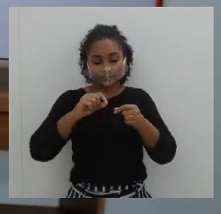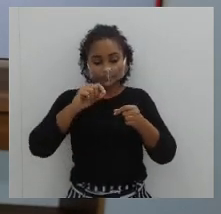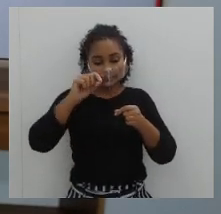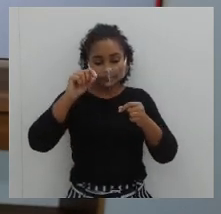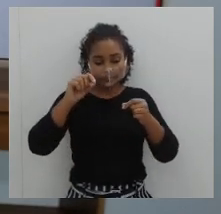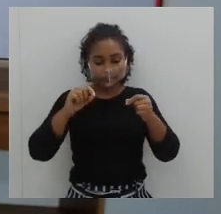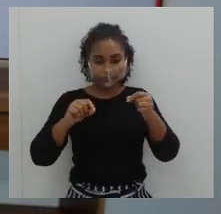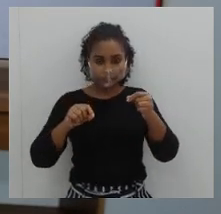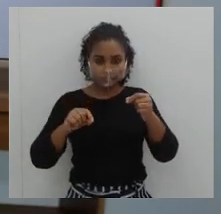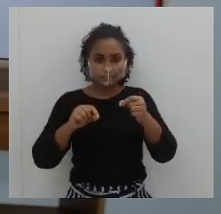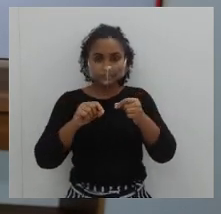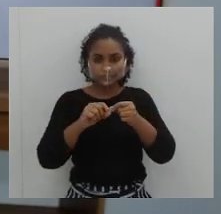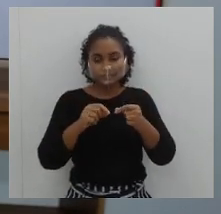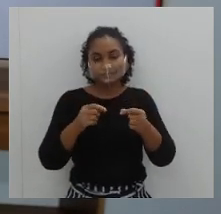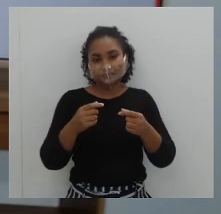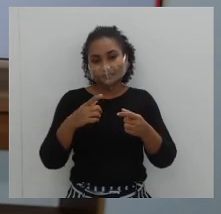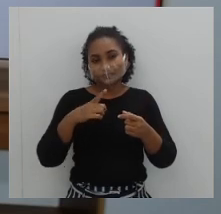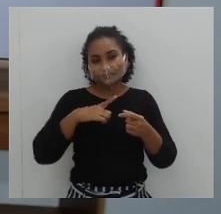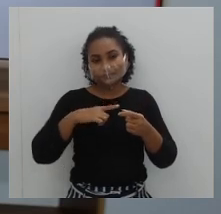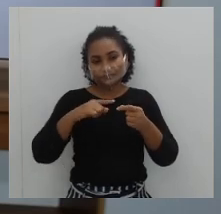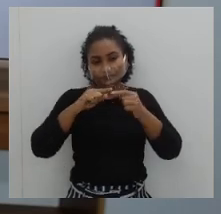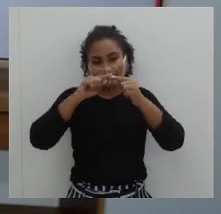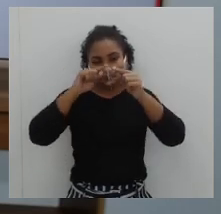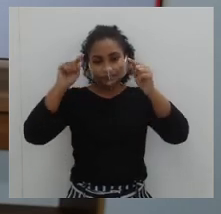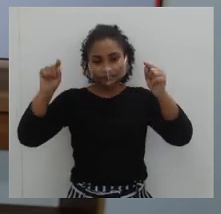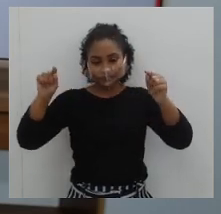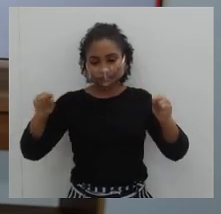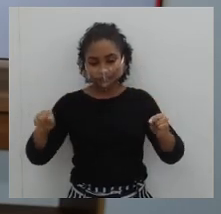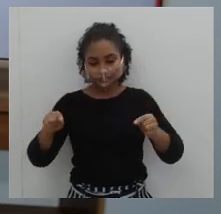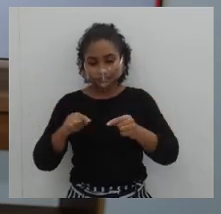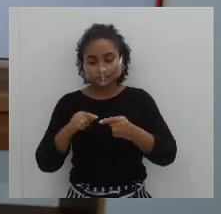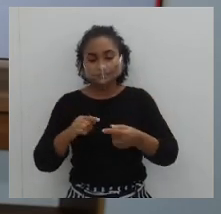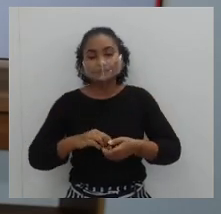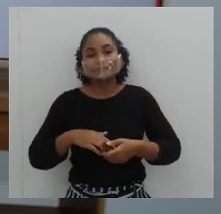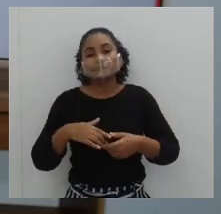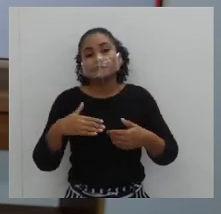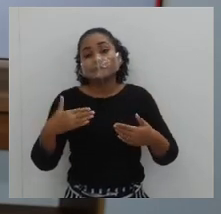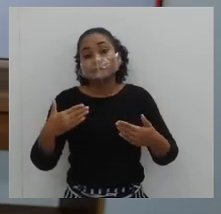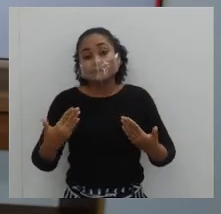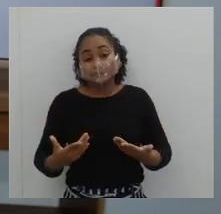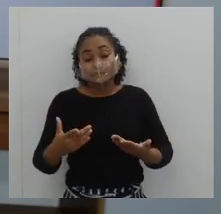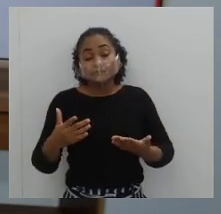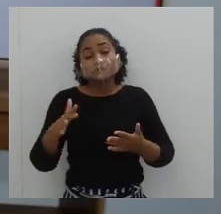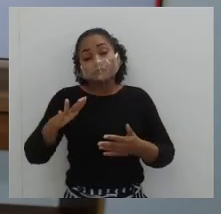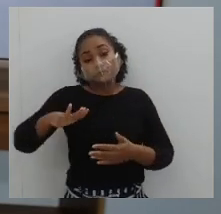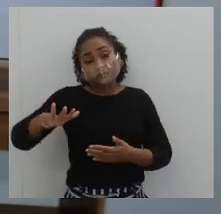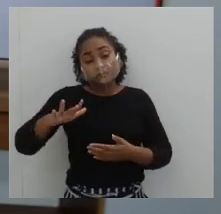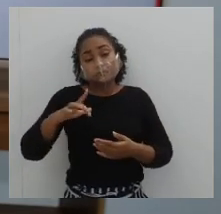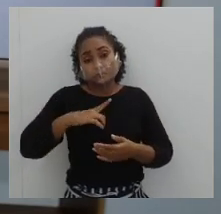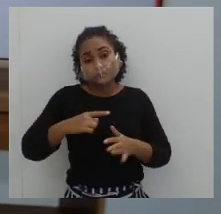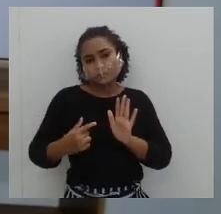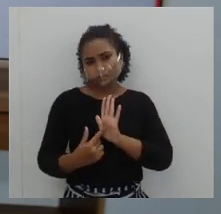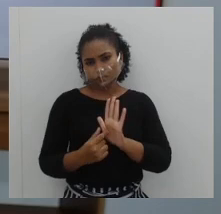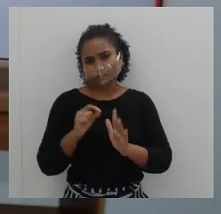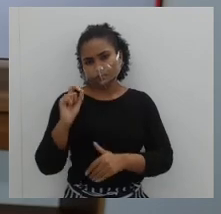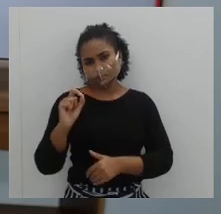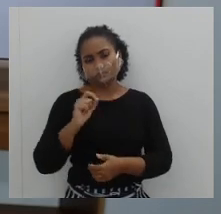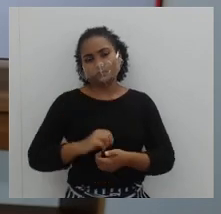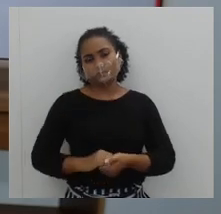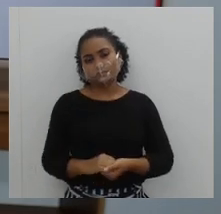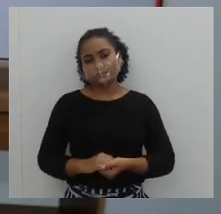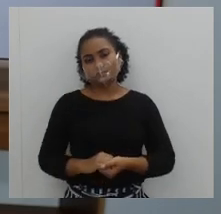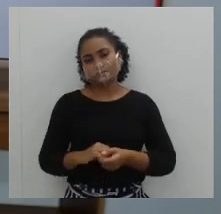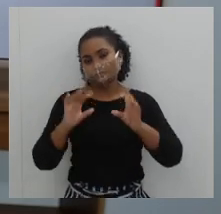dele vai ter um retângulo, tá certo? Então, nos poliedros, em geral, se destacam